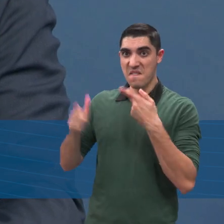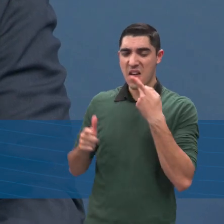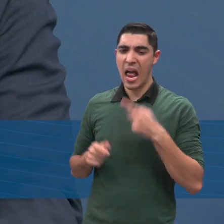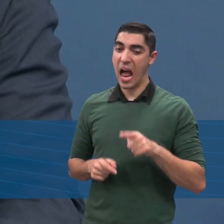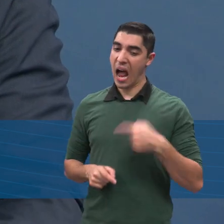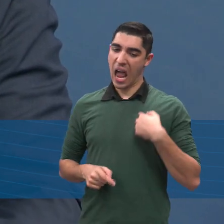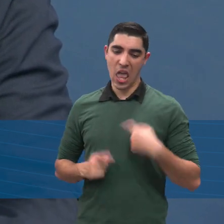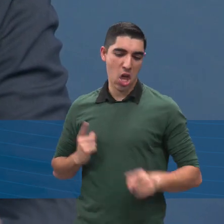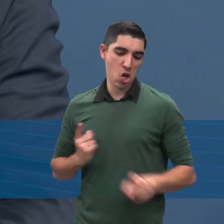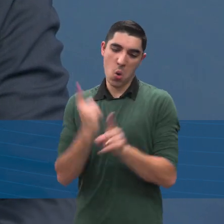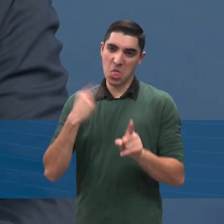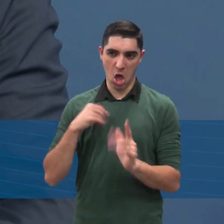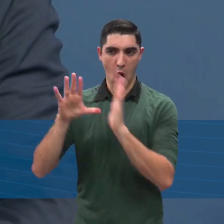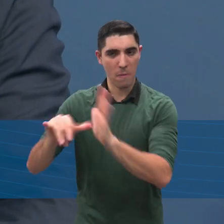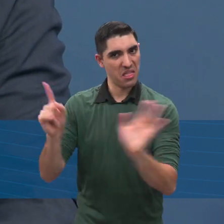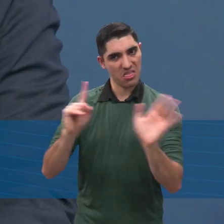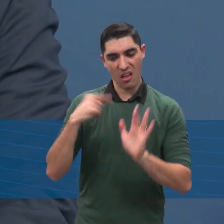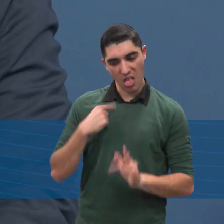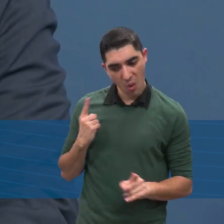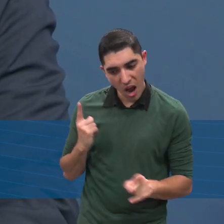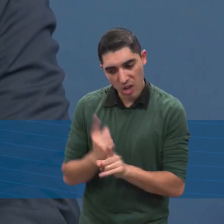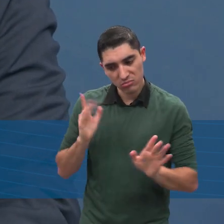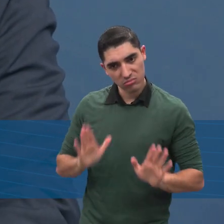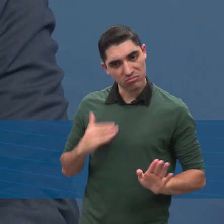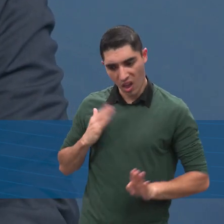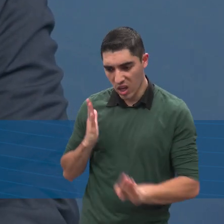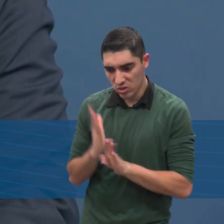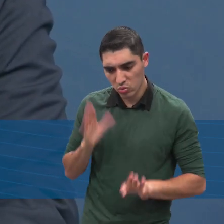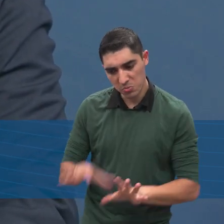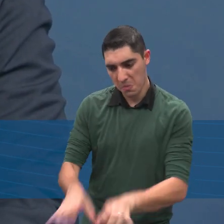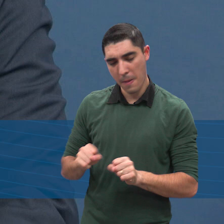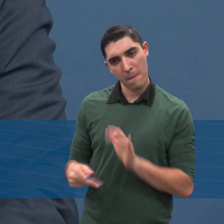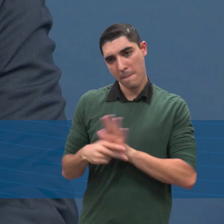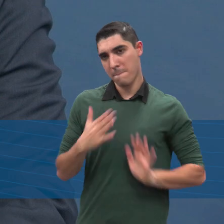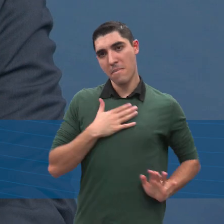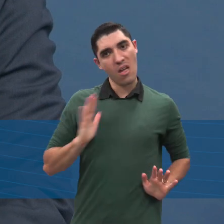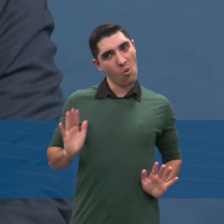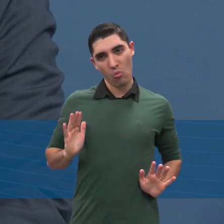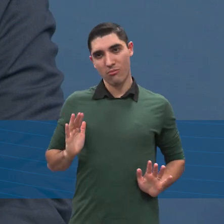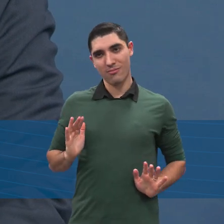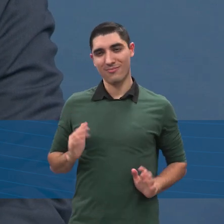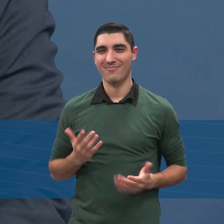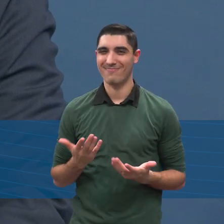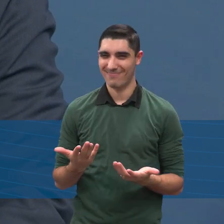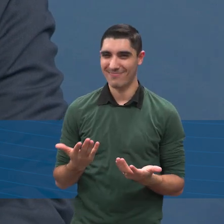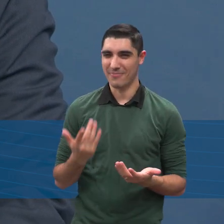né? Não importa o quê. Então, a gente tem que mudar esse conceito